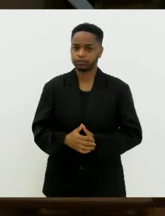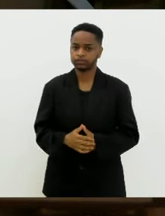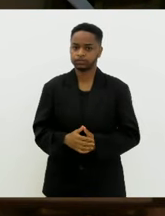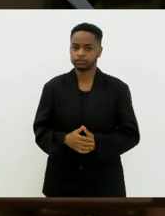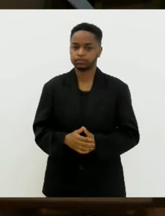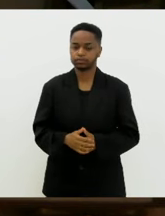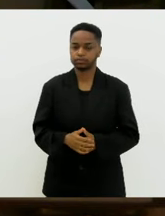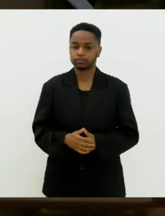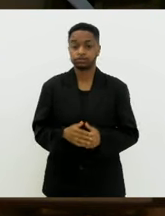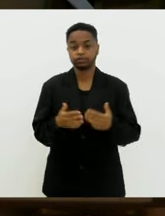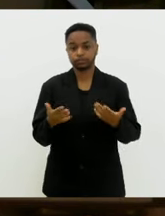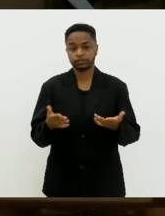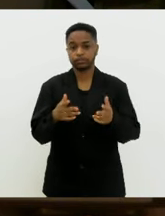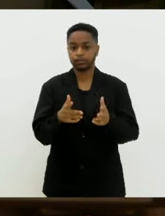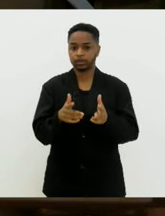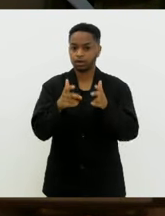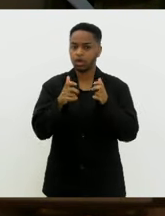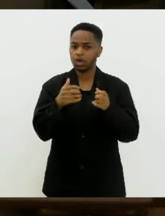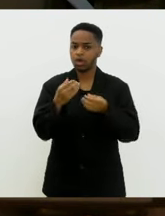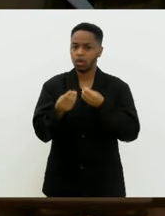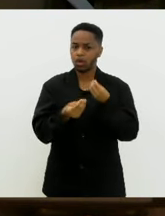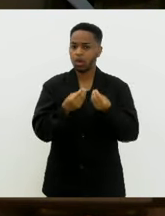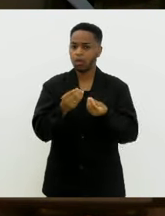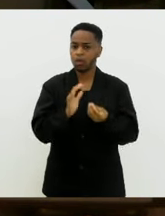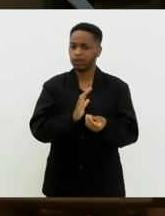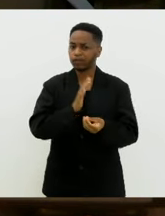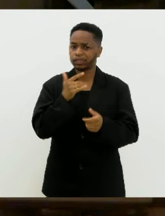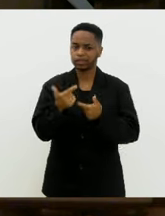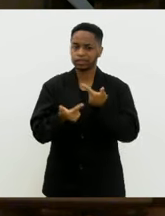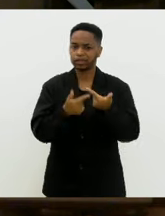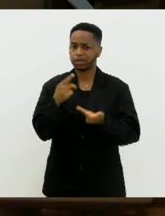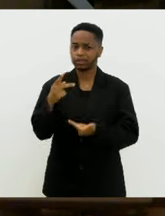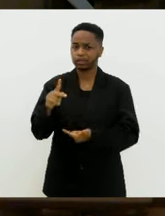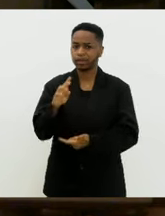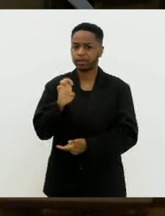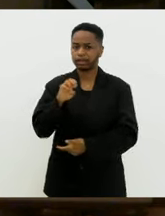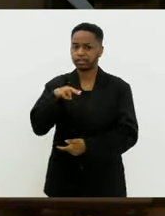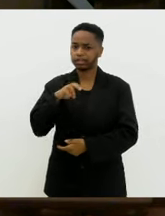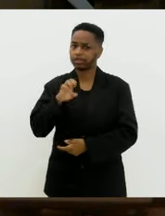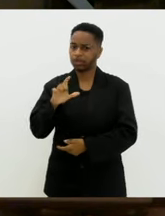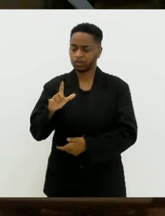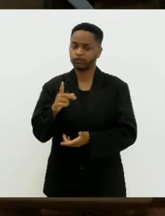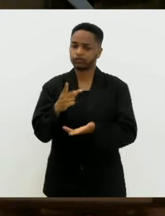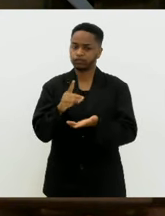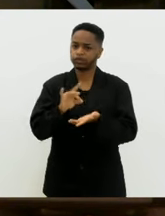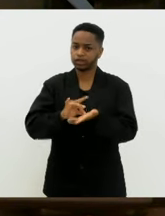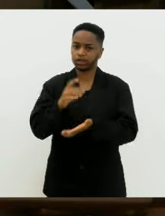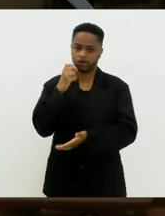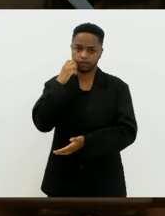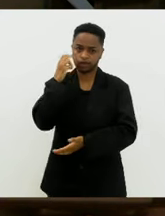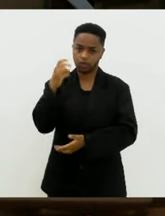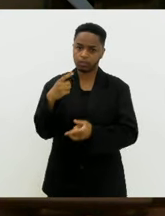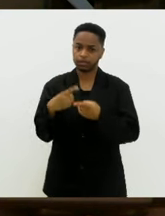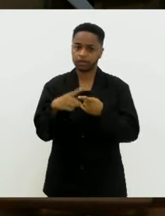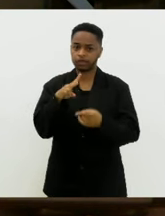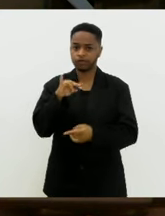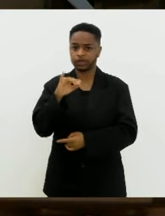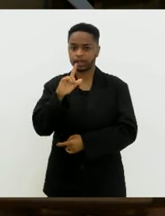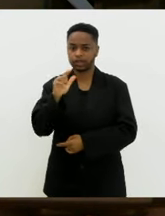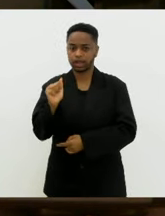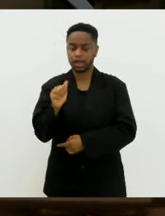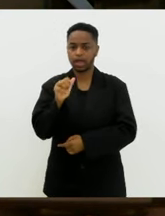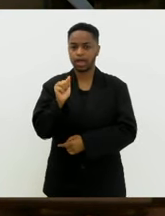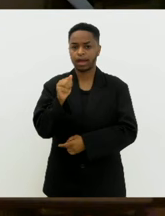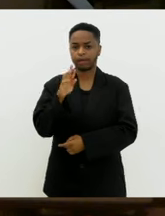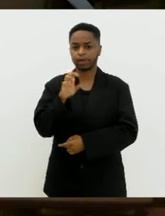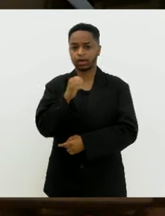na realidade, né, o péssimo serviço prestado pela Enel é uma vergonha. A Vila do Abraão, ali